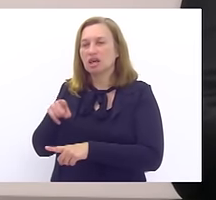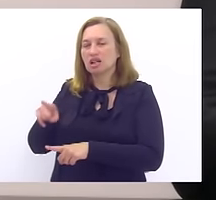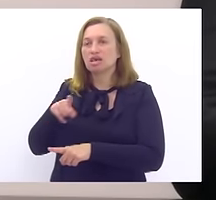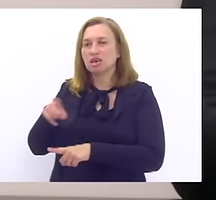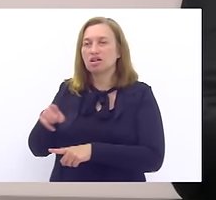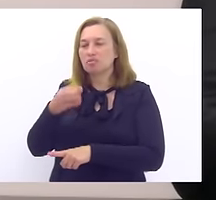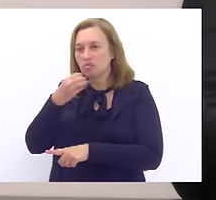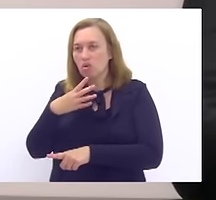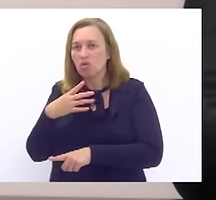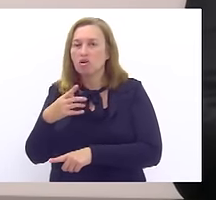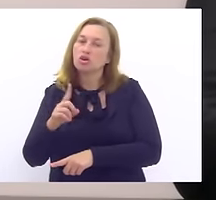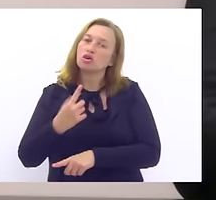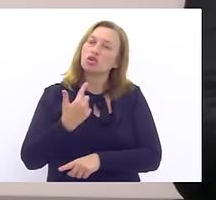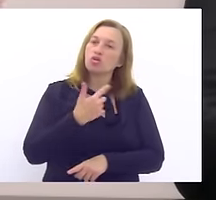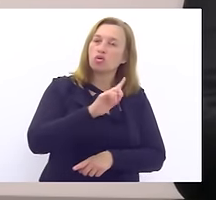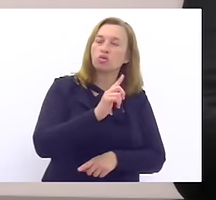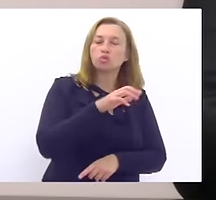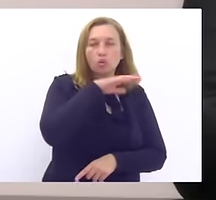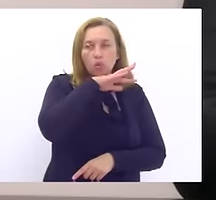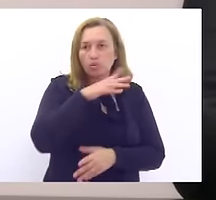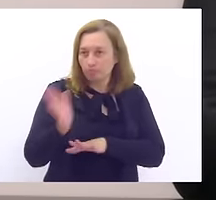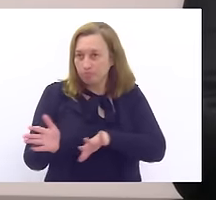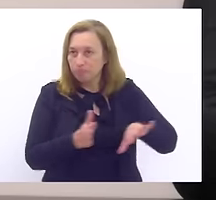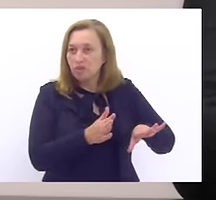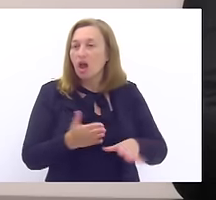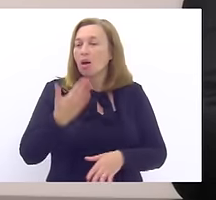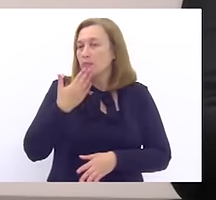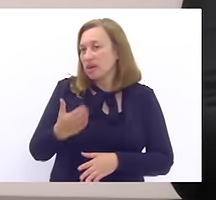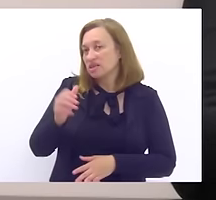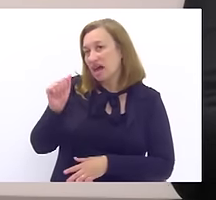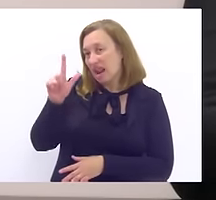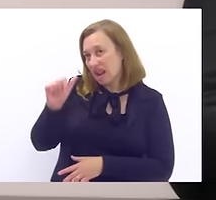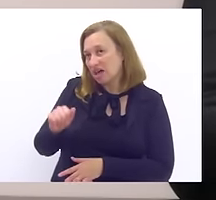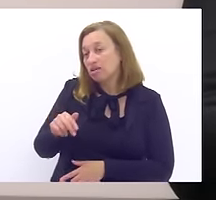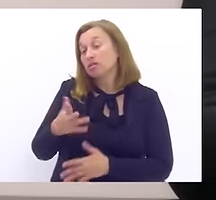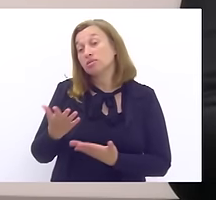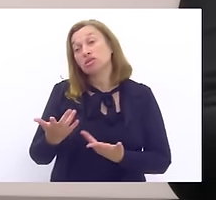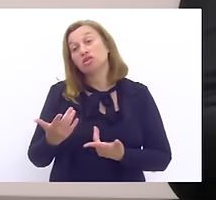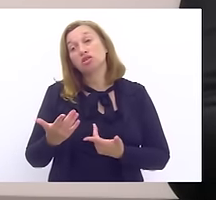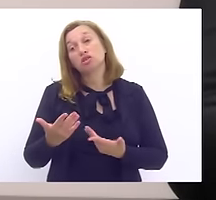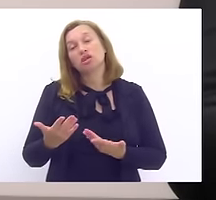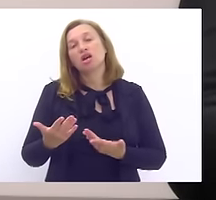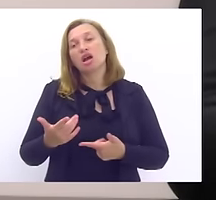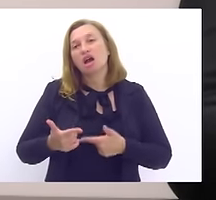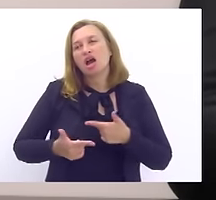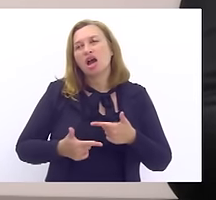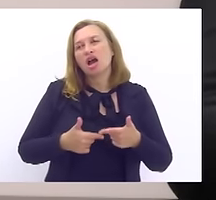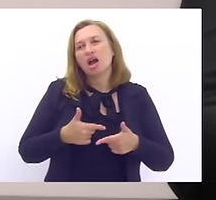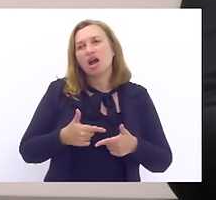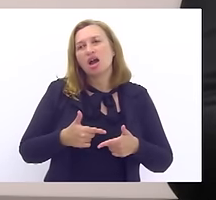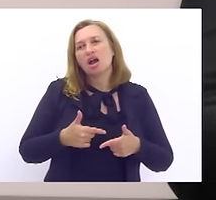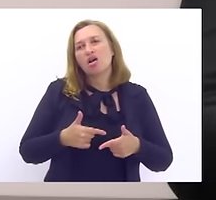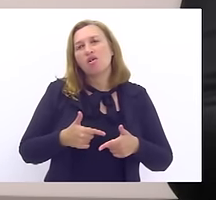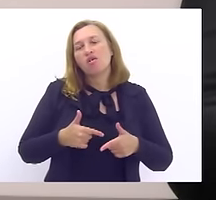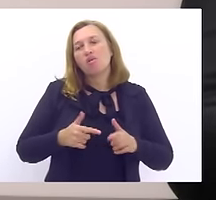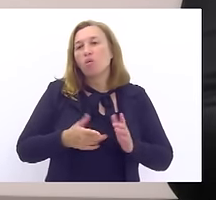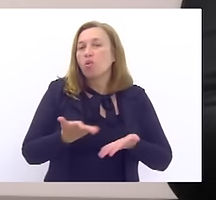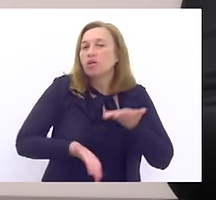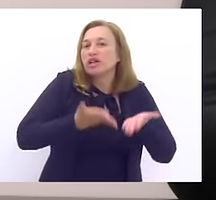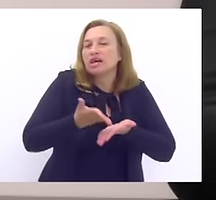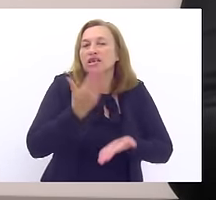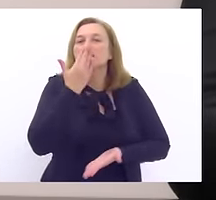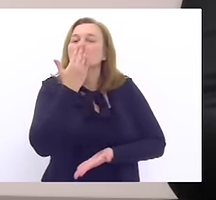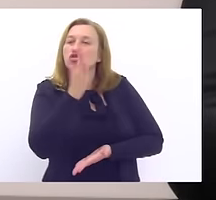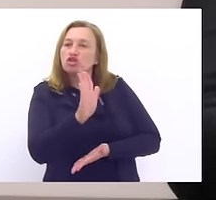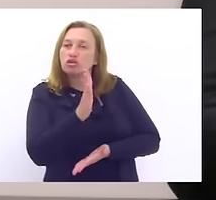E aí a lá peço que o senhor tome providência em relação a esse tipo de tratamento que veio aqui para dentro do Parlamento que acontece né o